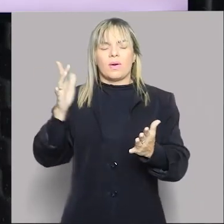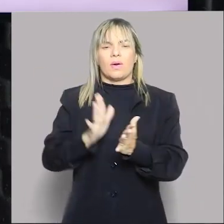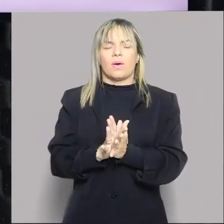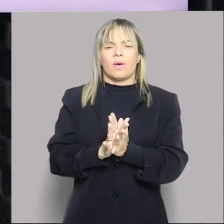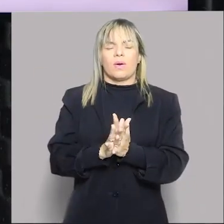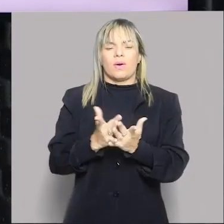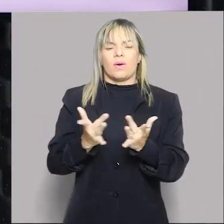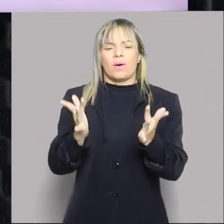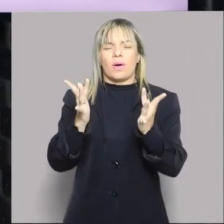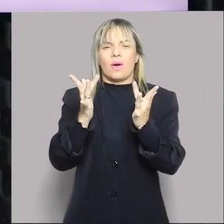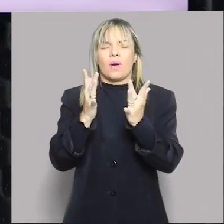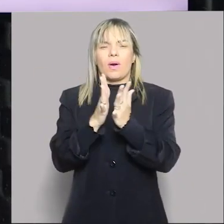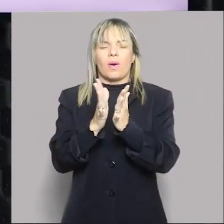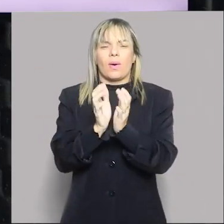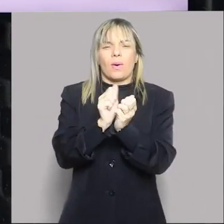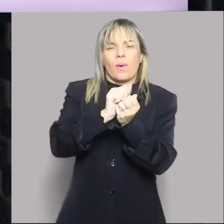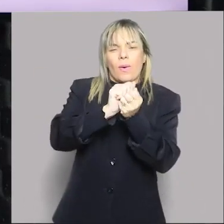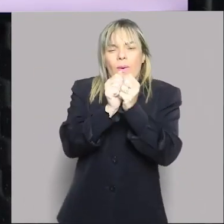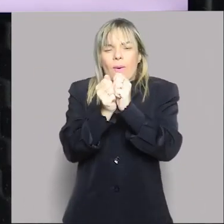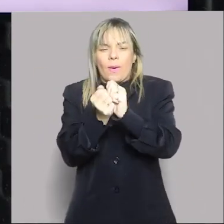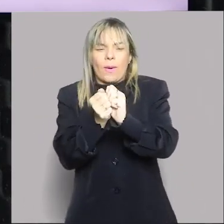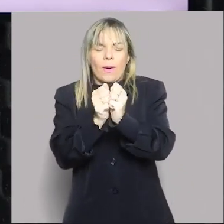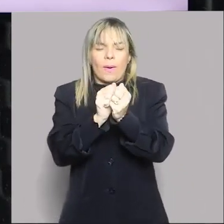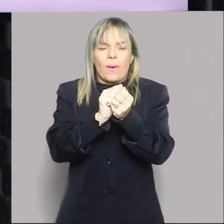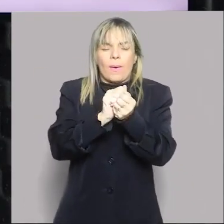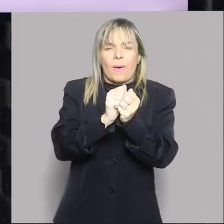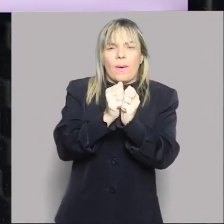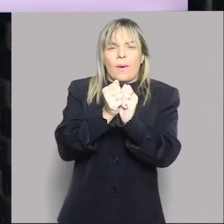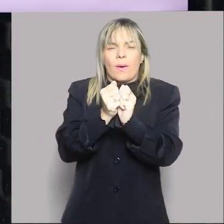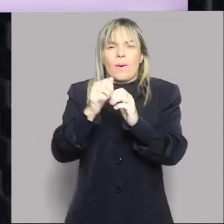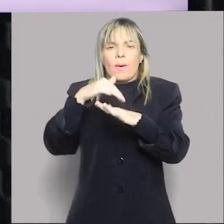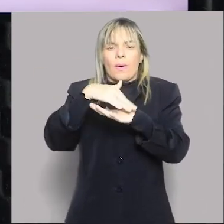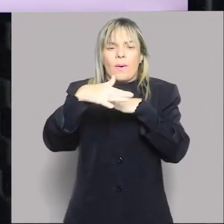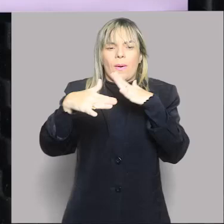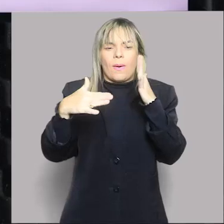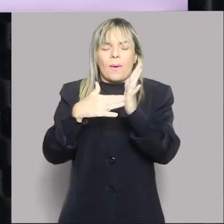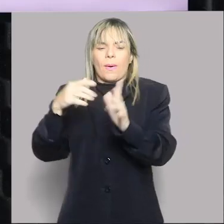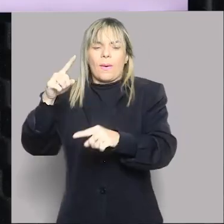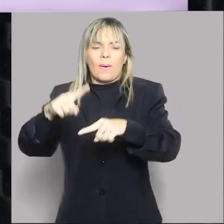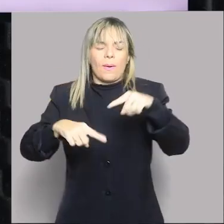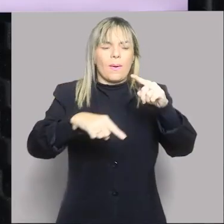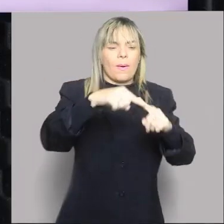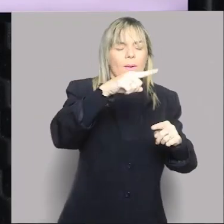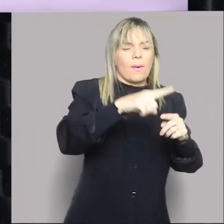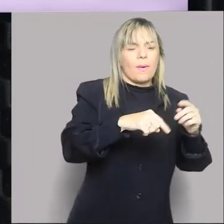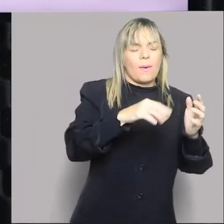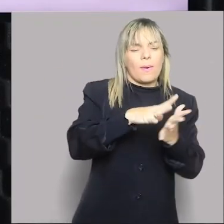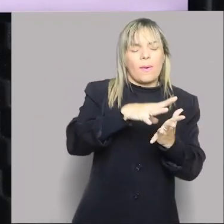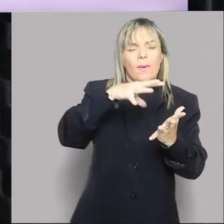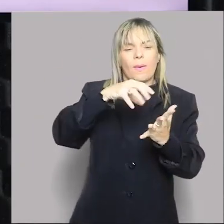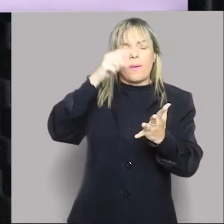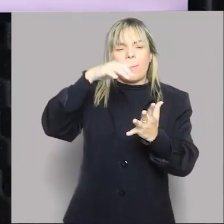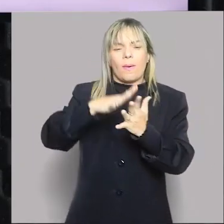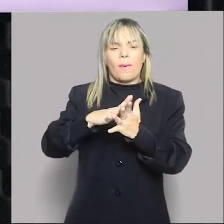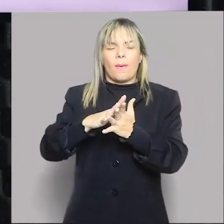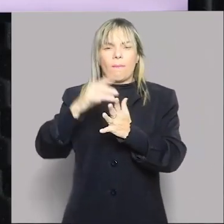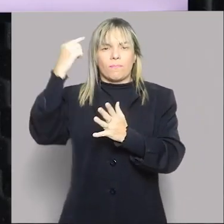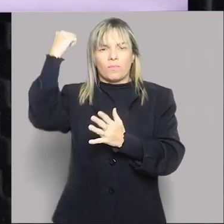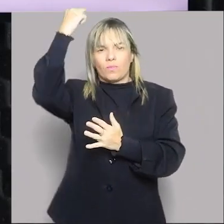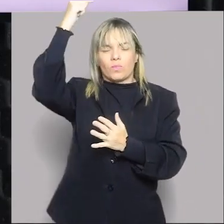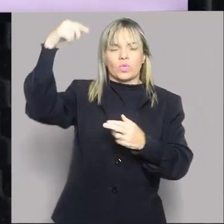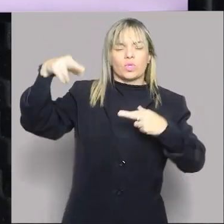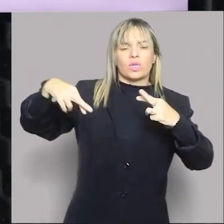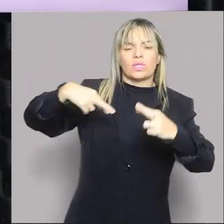beijando, só que tudo ao redor, os cabelos deles, a sombra, os objetos, são sucatas, materiais normalmente que a gente coloca no lixo. Pois